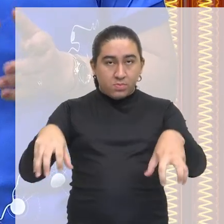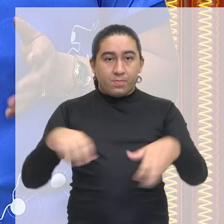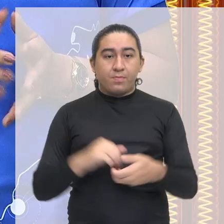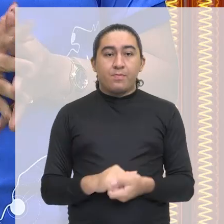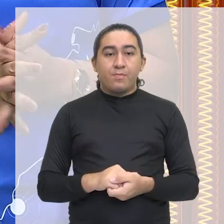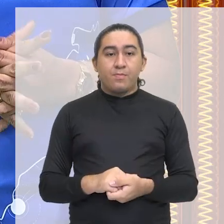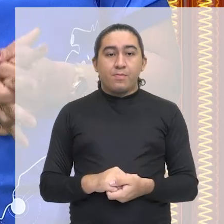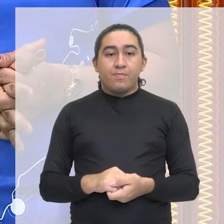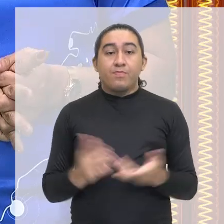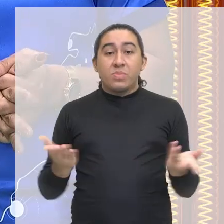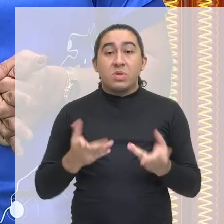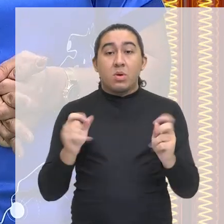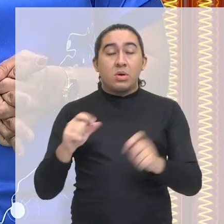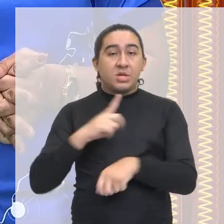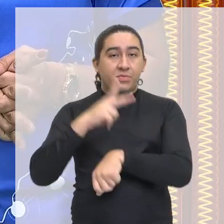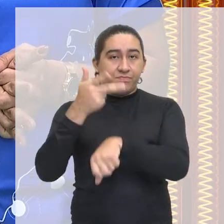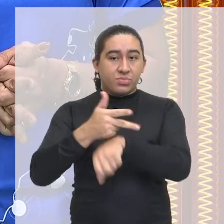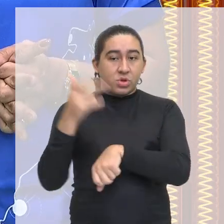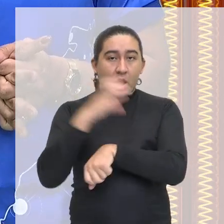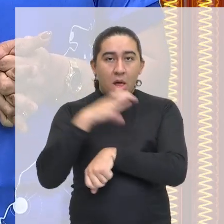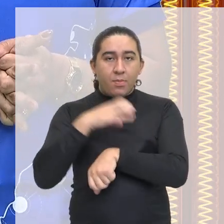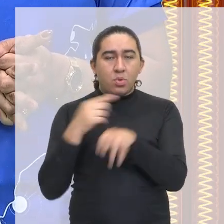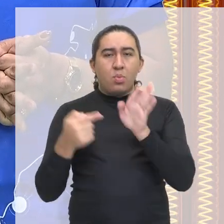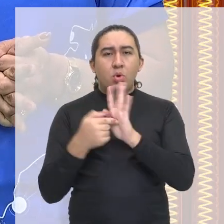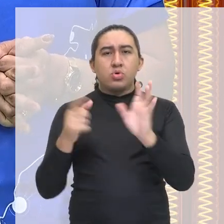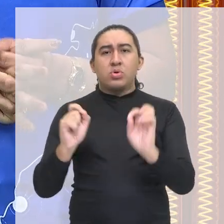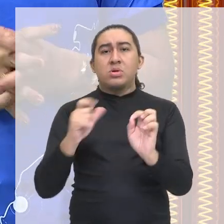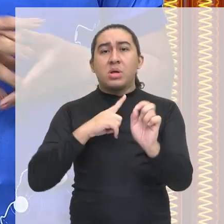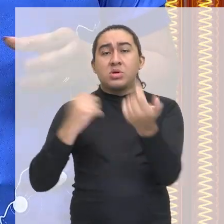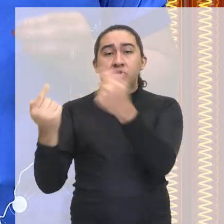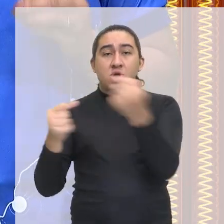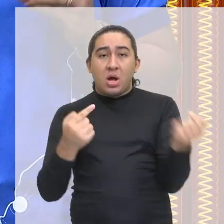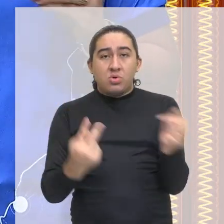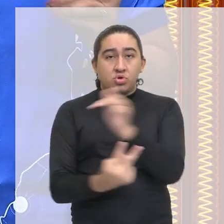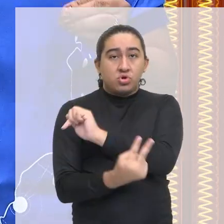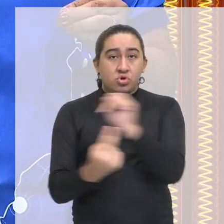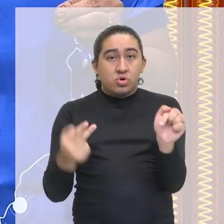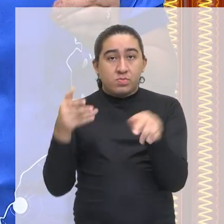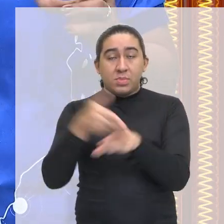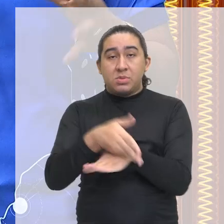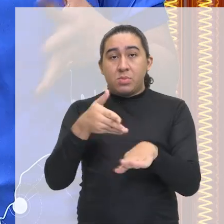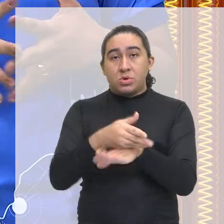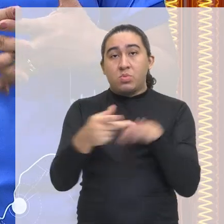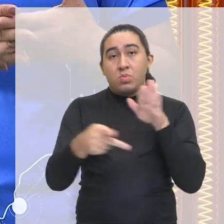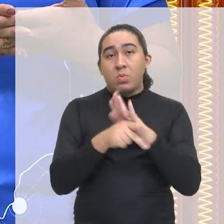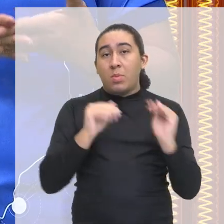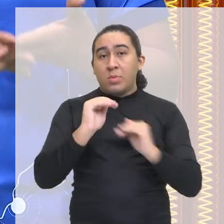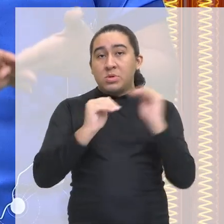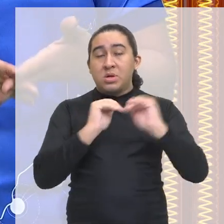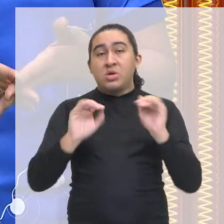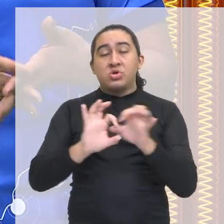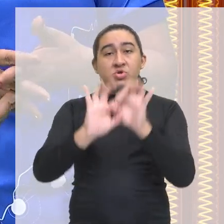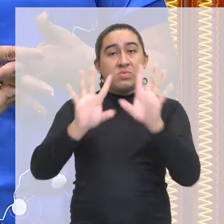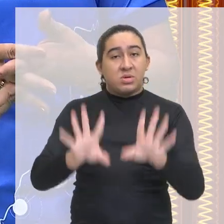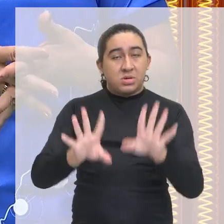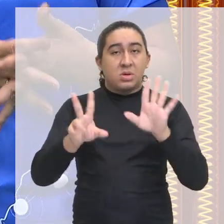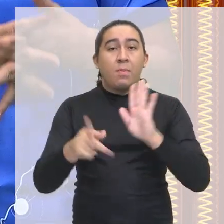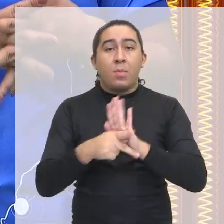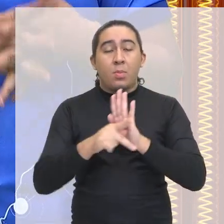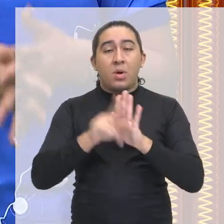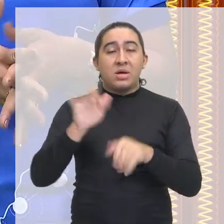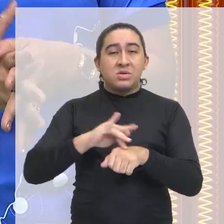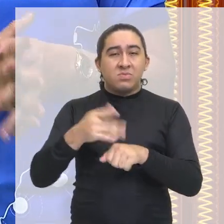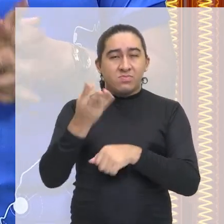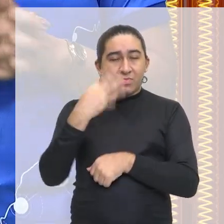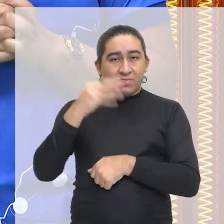certo? Continuando, vamos observar agora uma animação que vai ter ali o diálogo entre esses dois participantes do processo